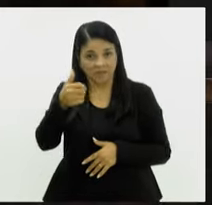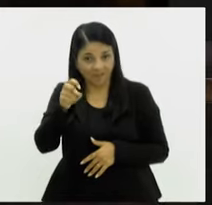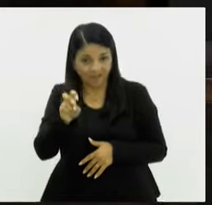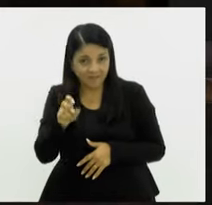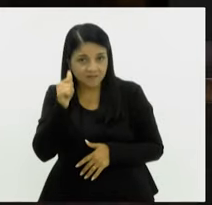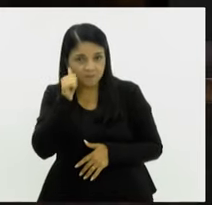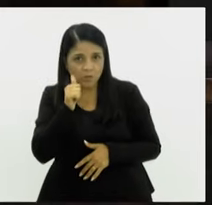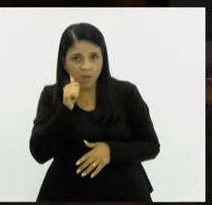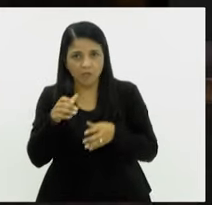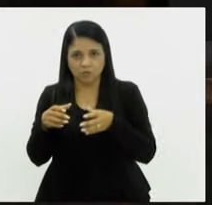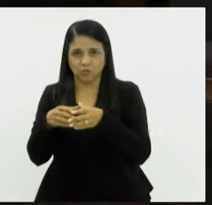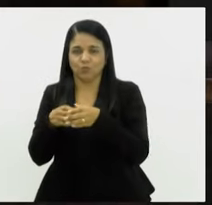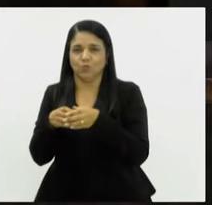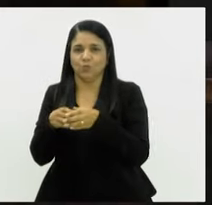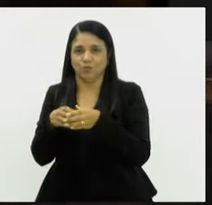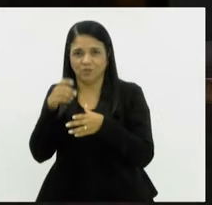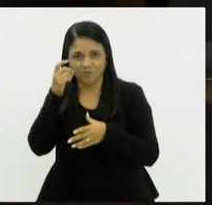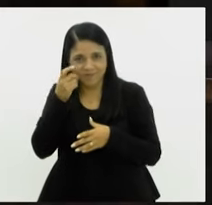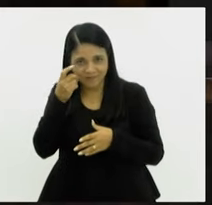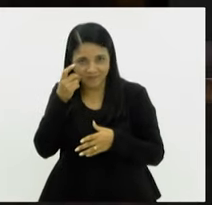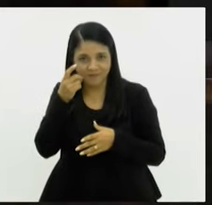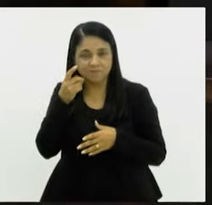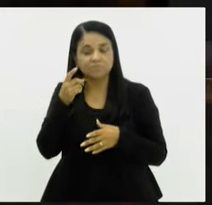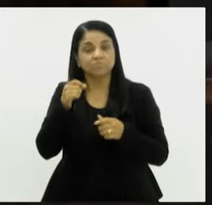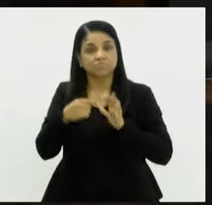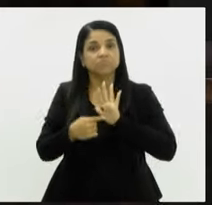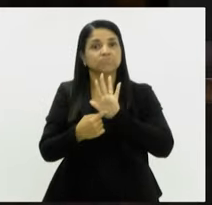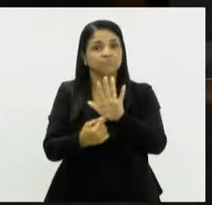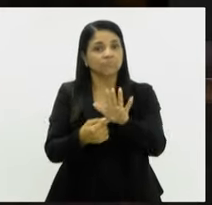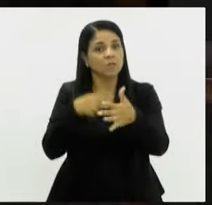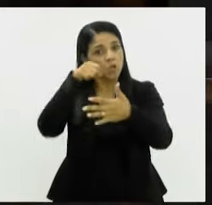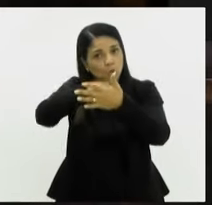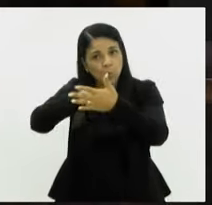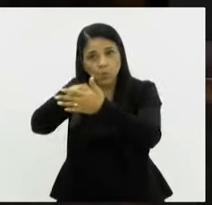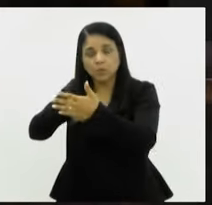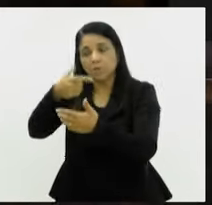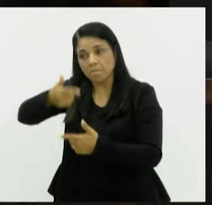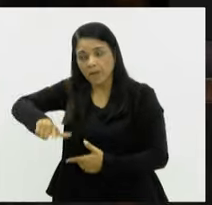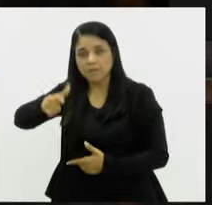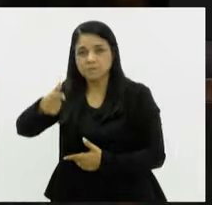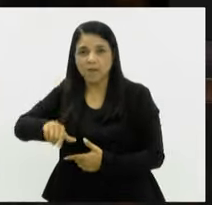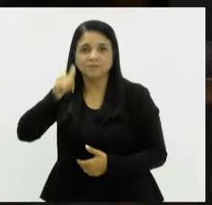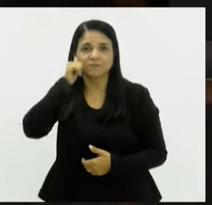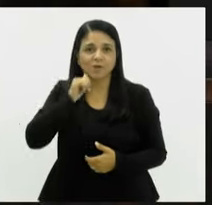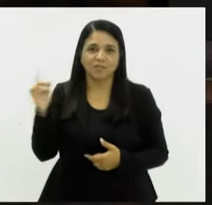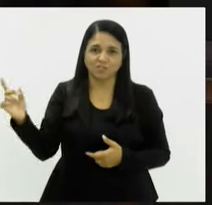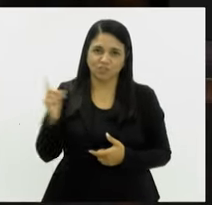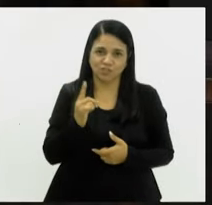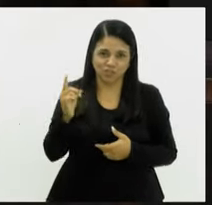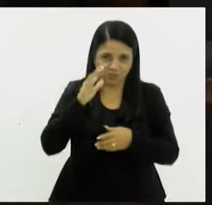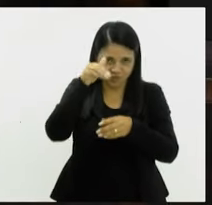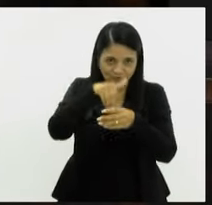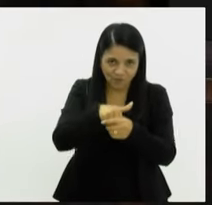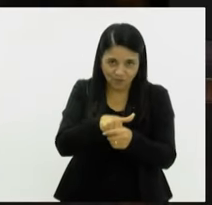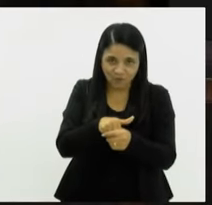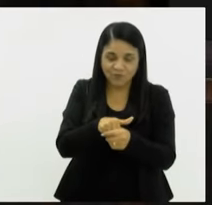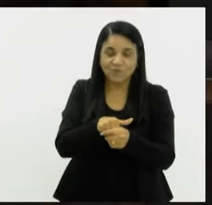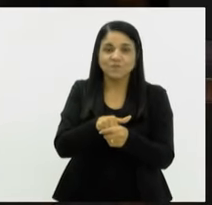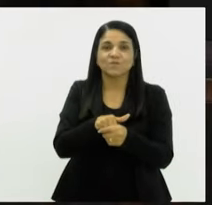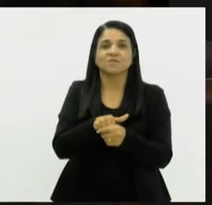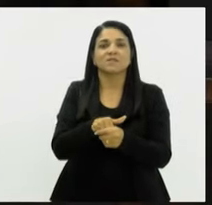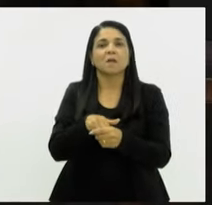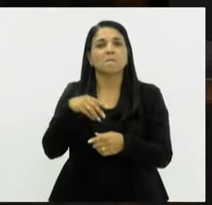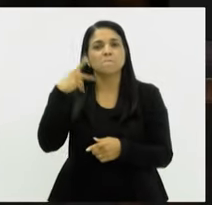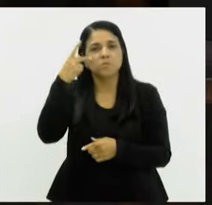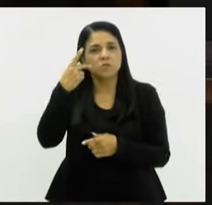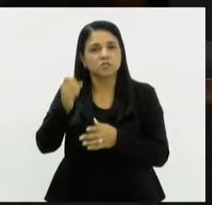mulheres, também possam ser uma expressão também da luta para que mais mulheres cheguem ao parlamento, que possam produzir